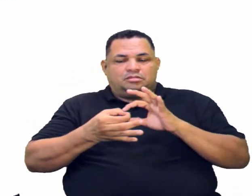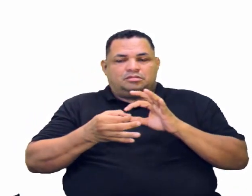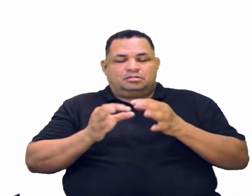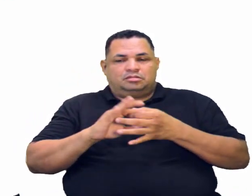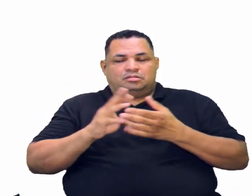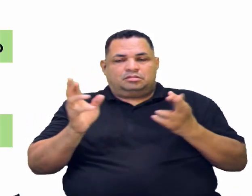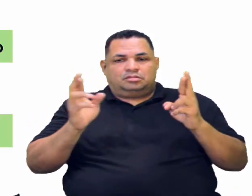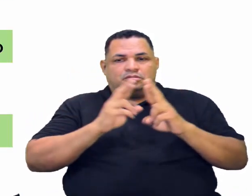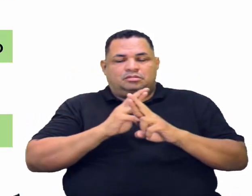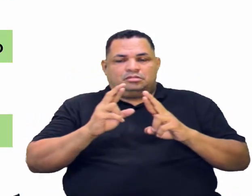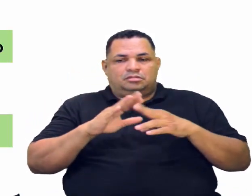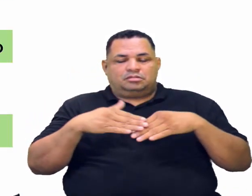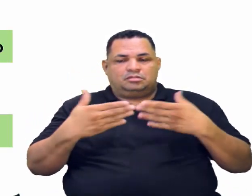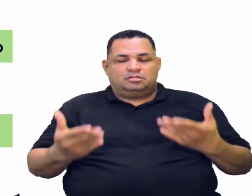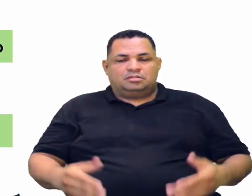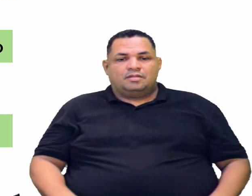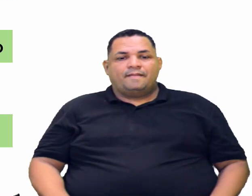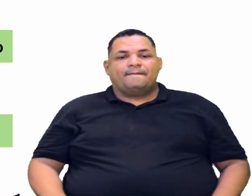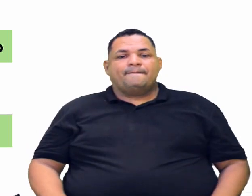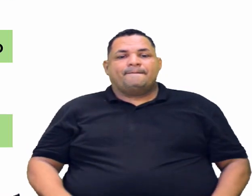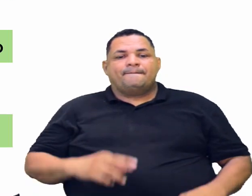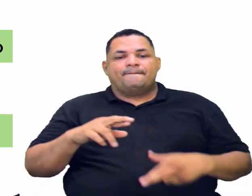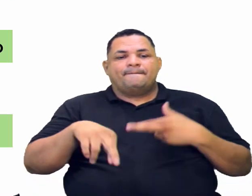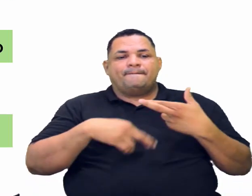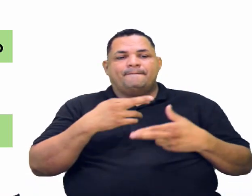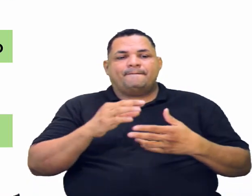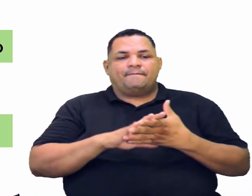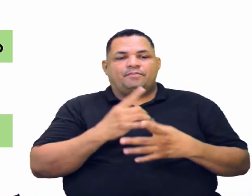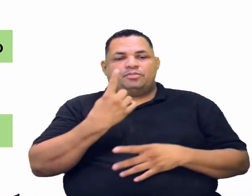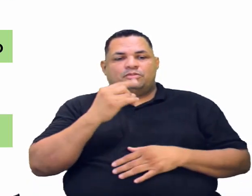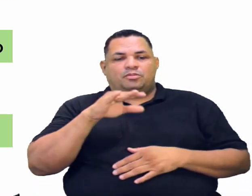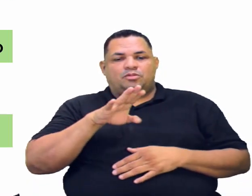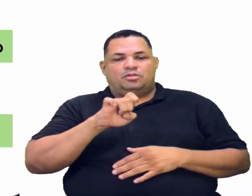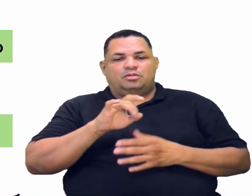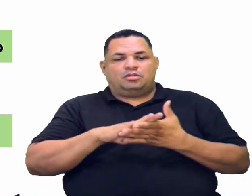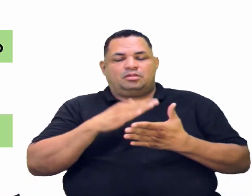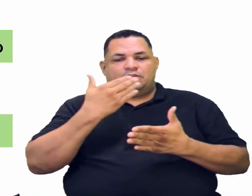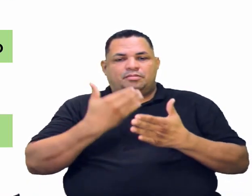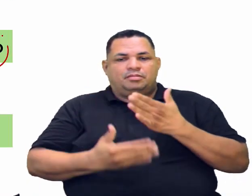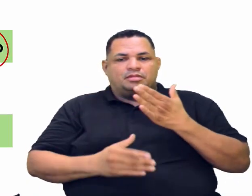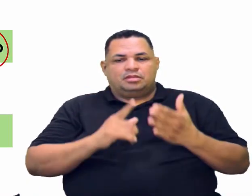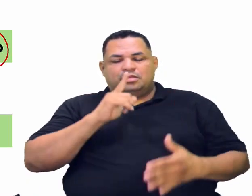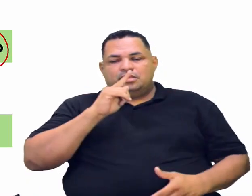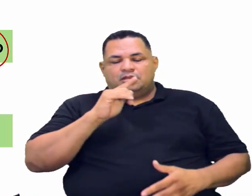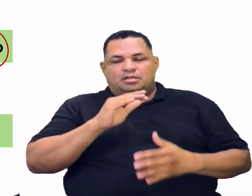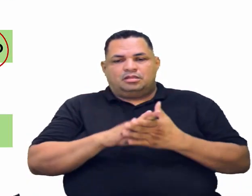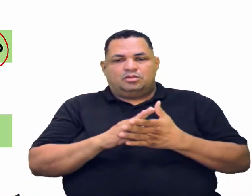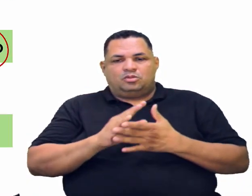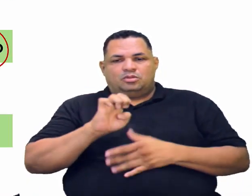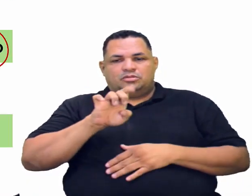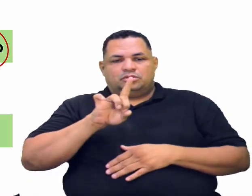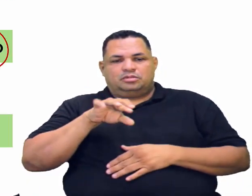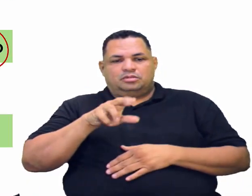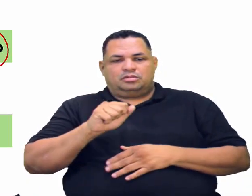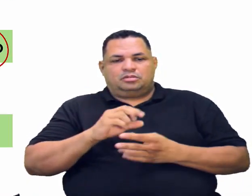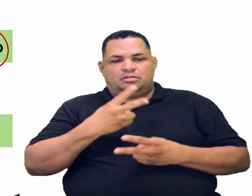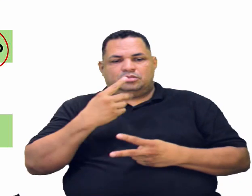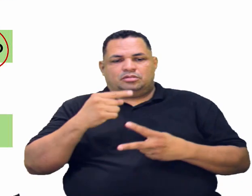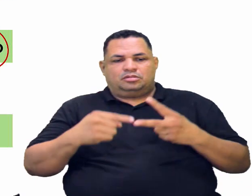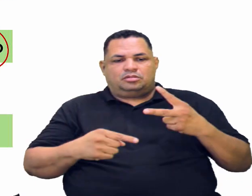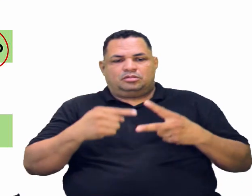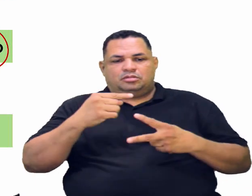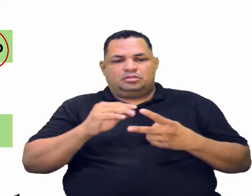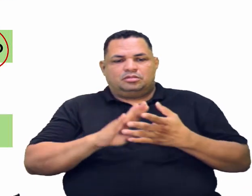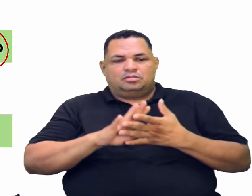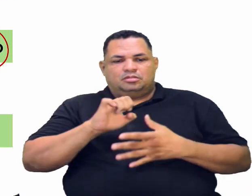reação. Então vamos lá, só para fechar. Um mol de álcool desidrata, forma o alceno. Dois